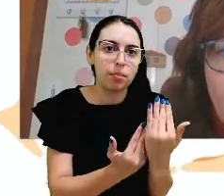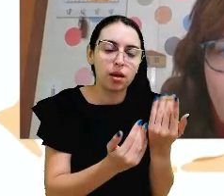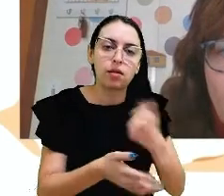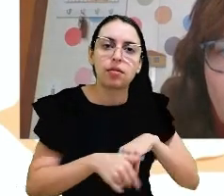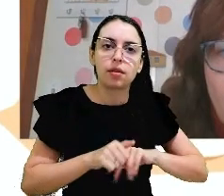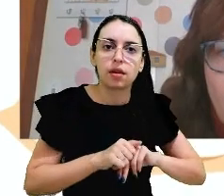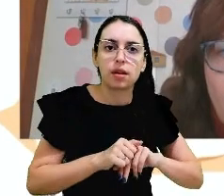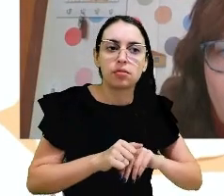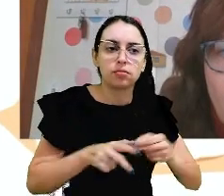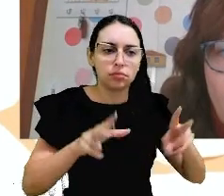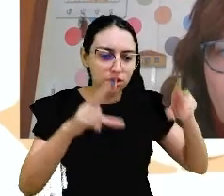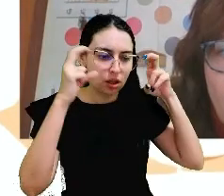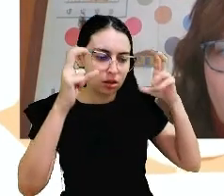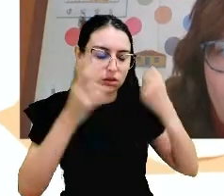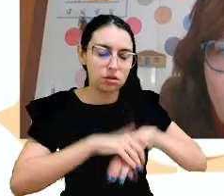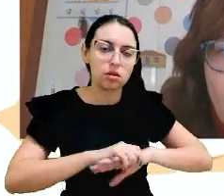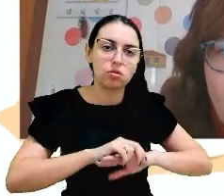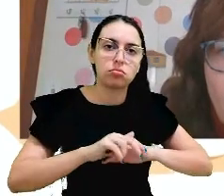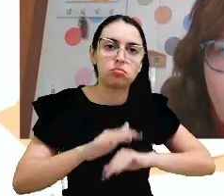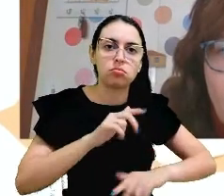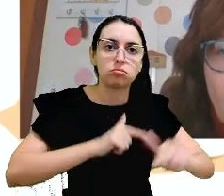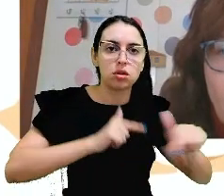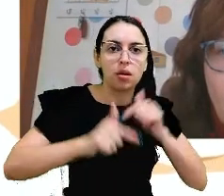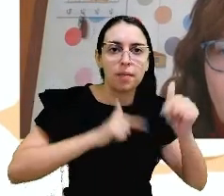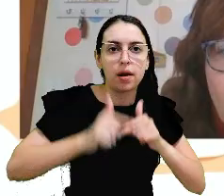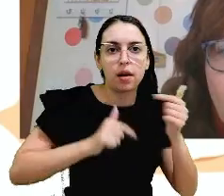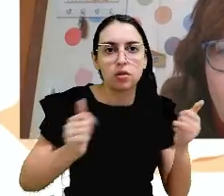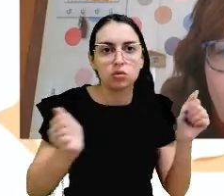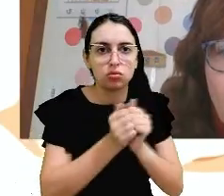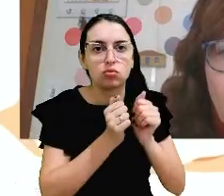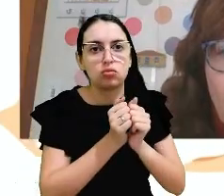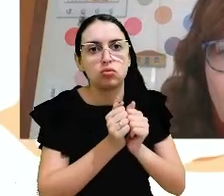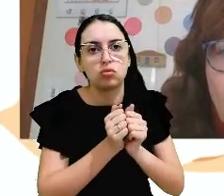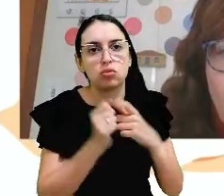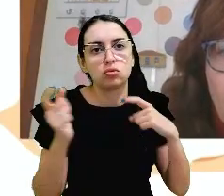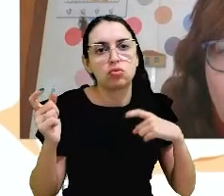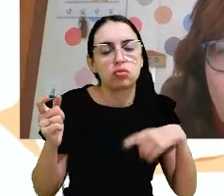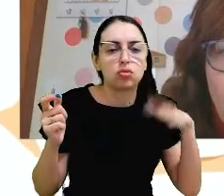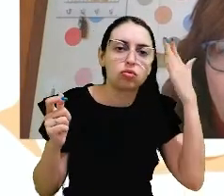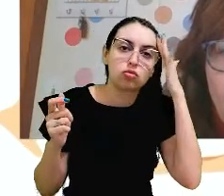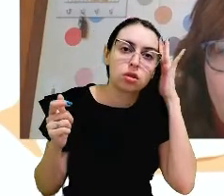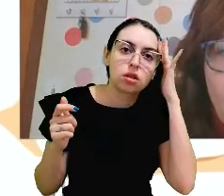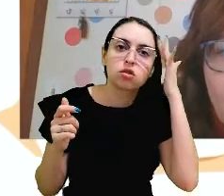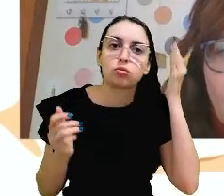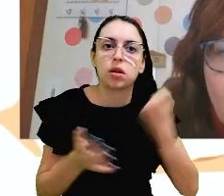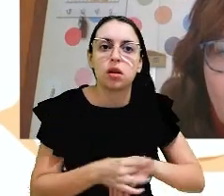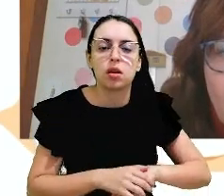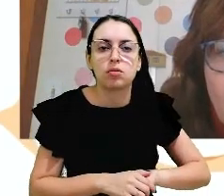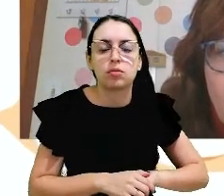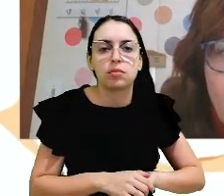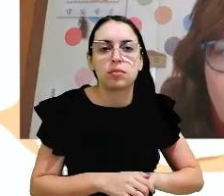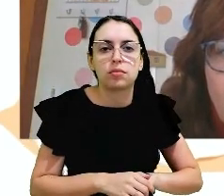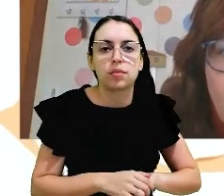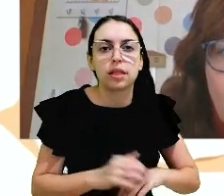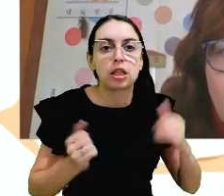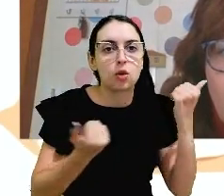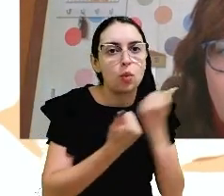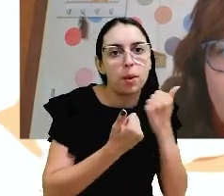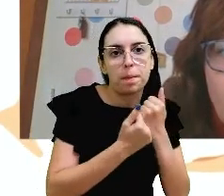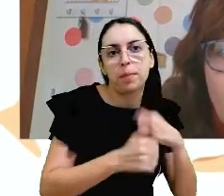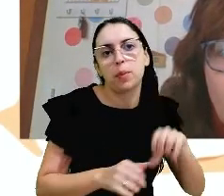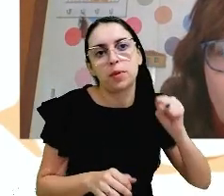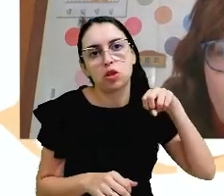de atenção, né, e trabalhando, inclusive, em conjunto com esse saber, com essa assistência ao SUS,